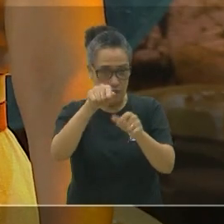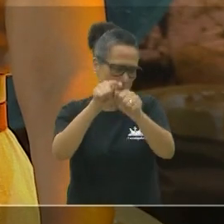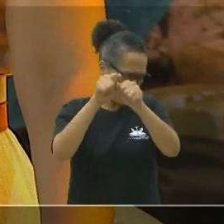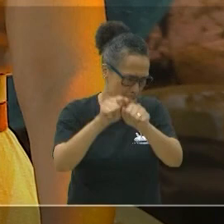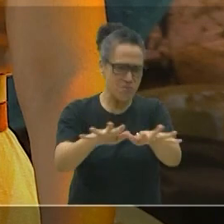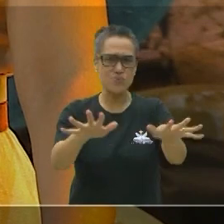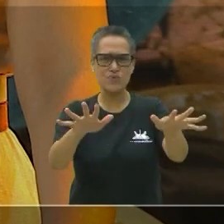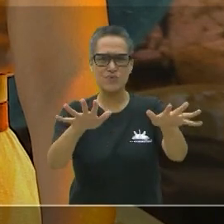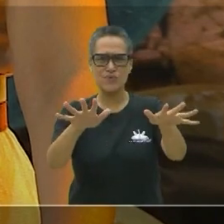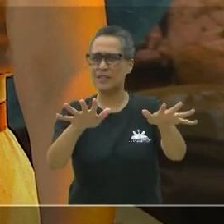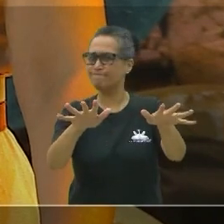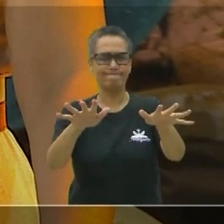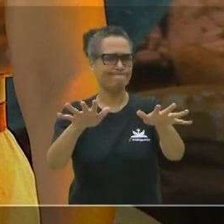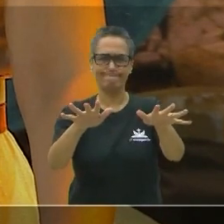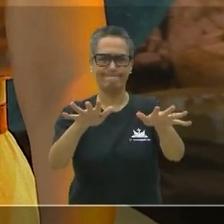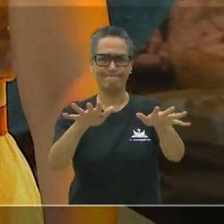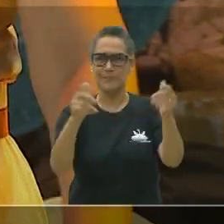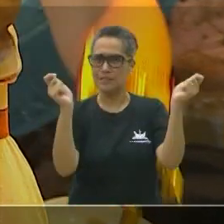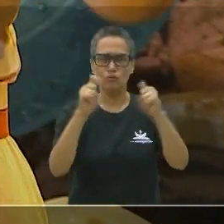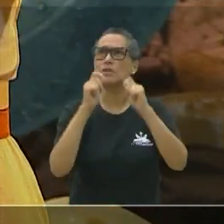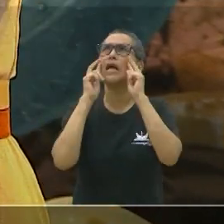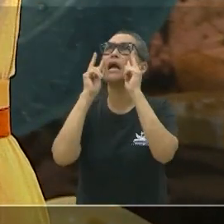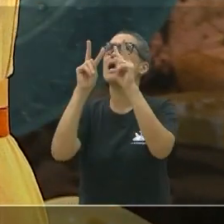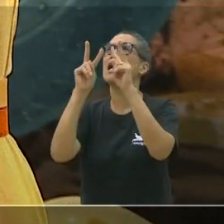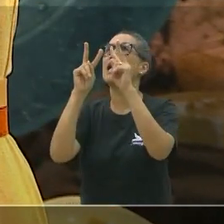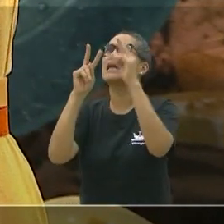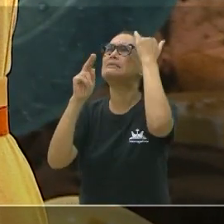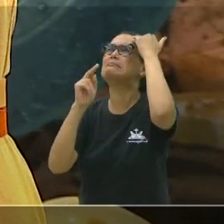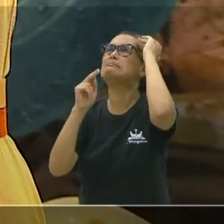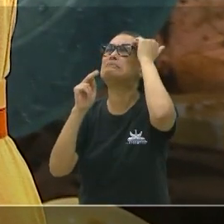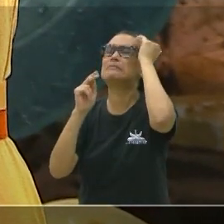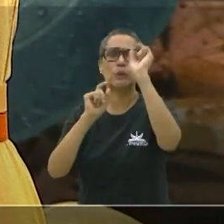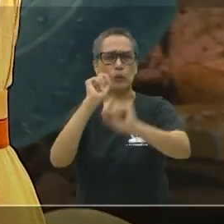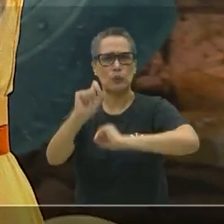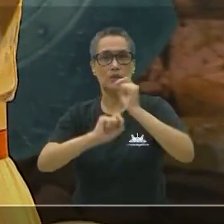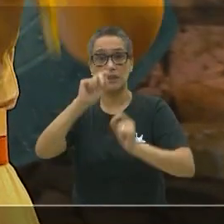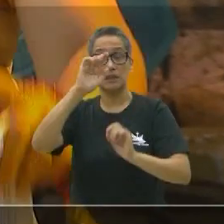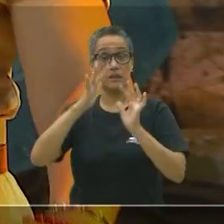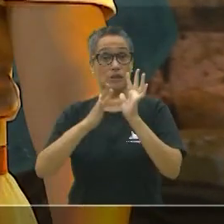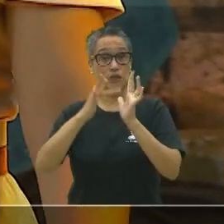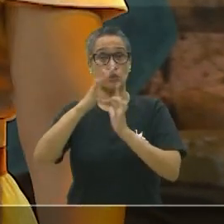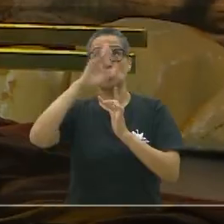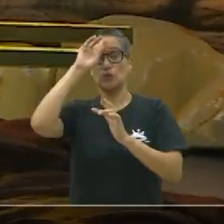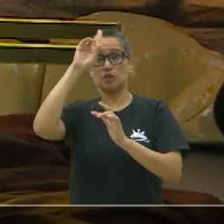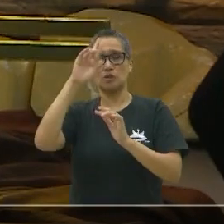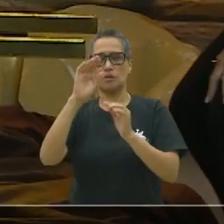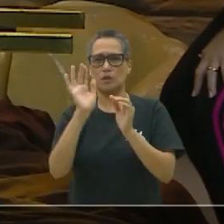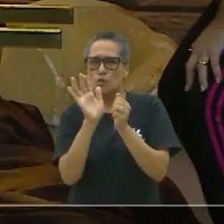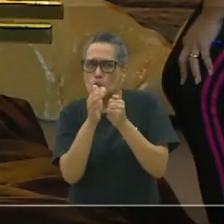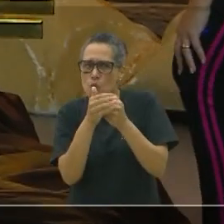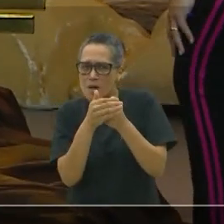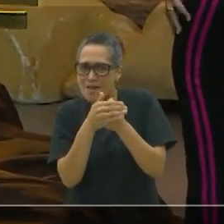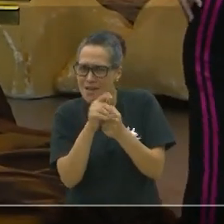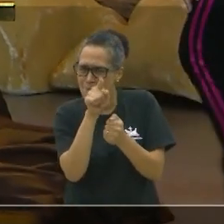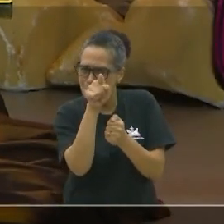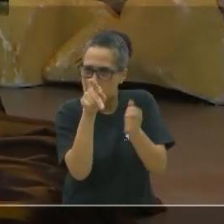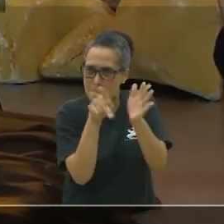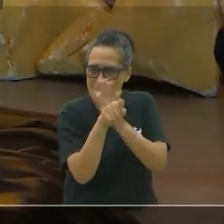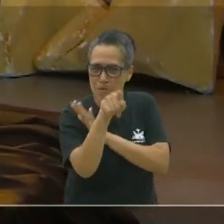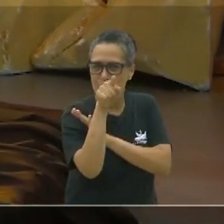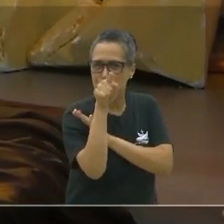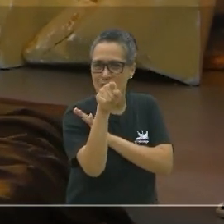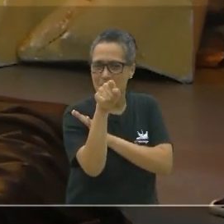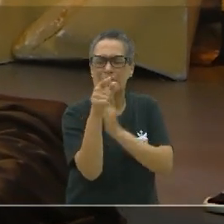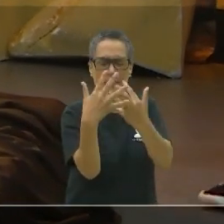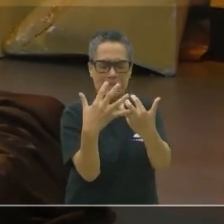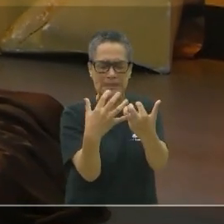Nem olhos viram, nem ouvidos ouviram o que o Senhor tem reservado para você. Toma posse, em